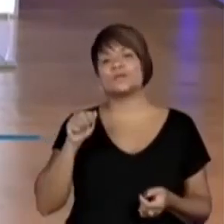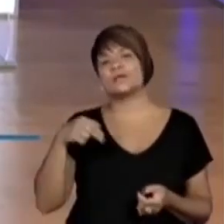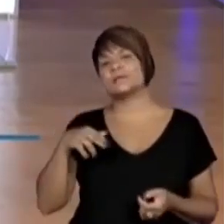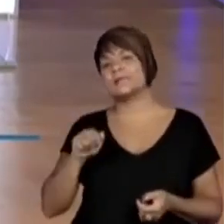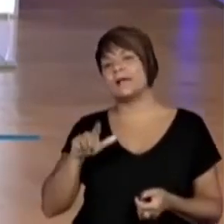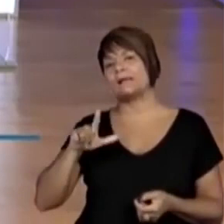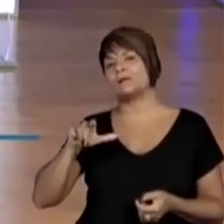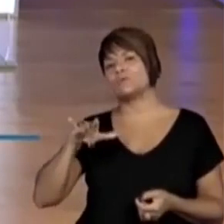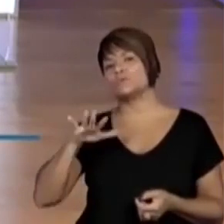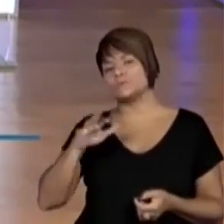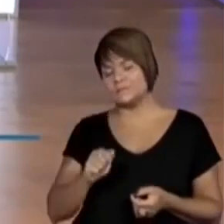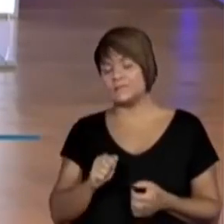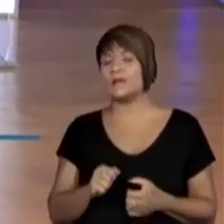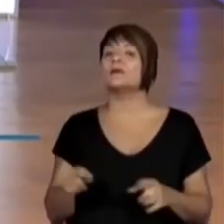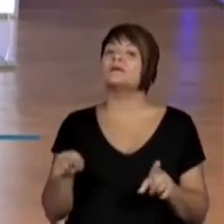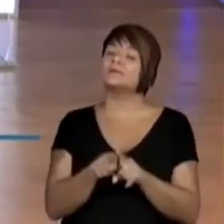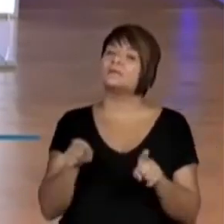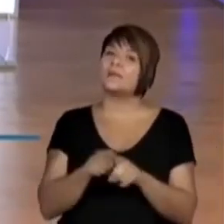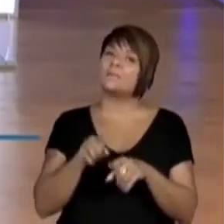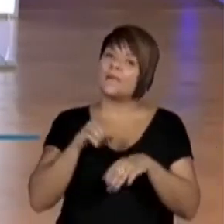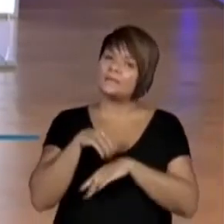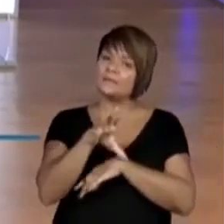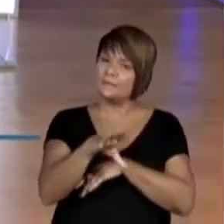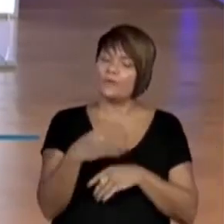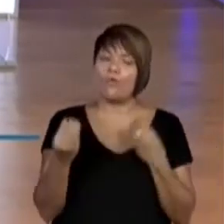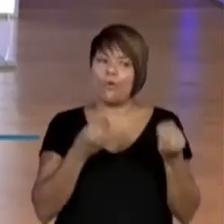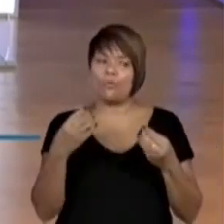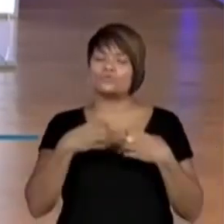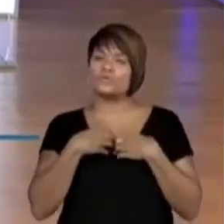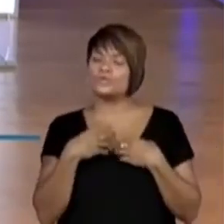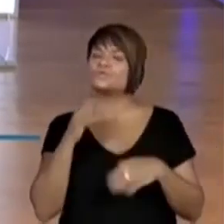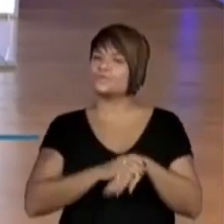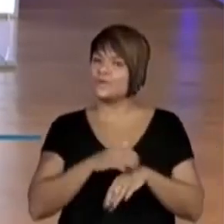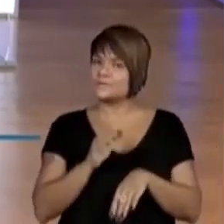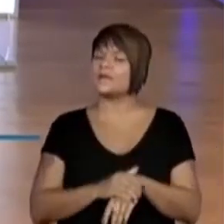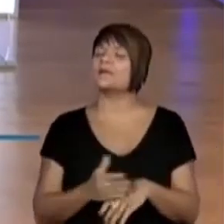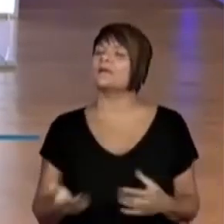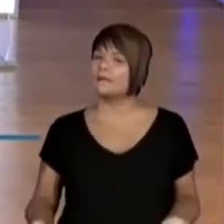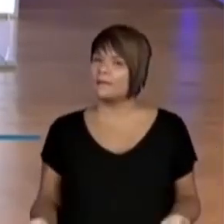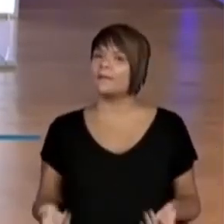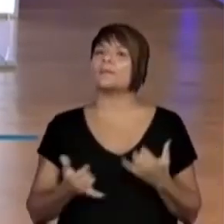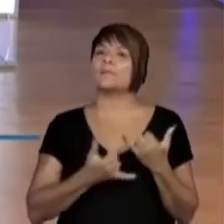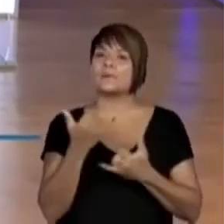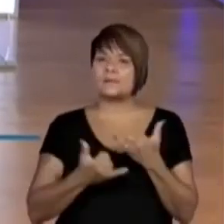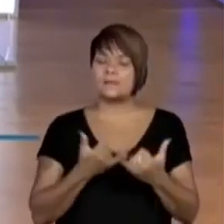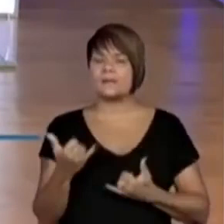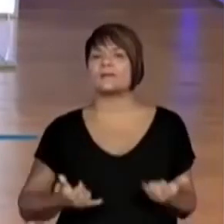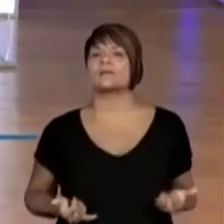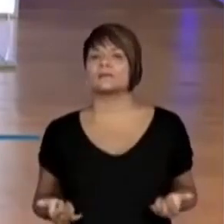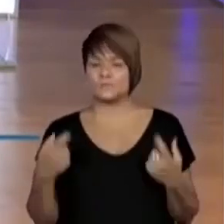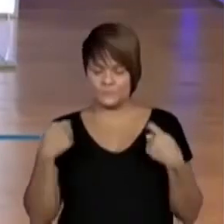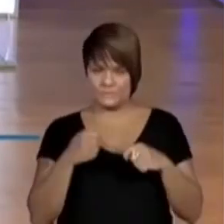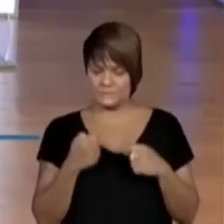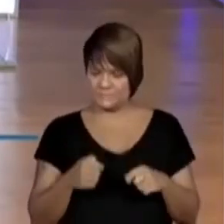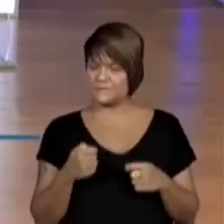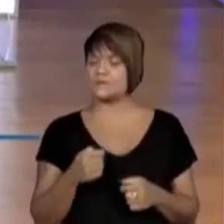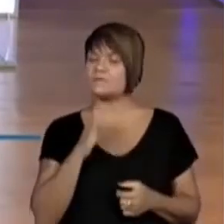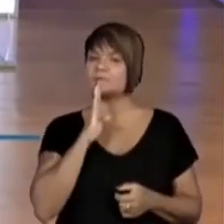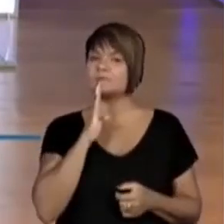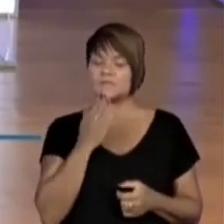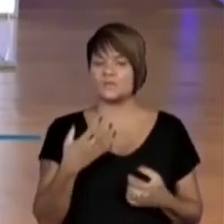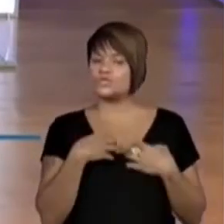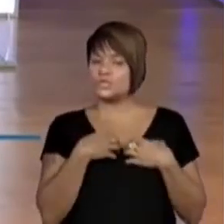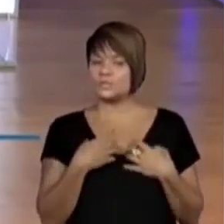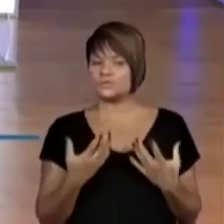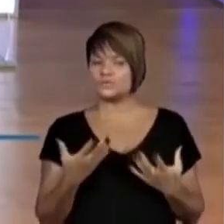deu a dica aí também, depois o modo de fazer. Então, para confeccionar um brinquedo, você precisa saber o modo de fazer. Legal,